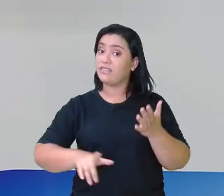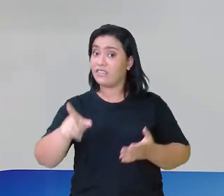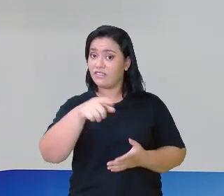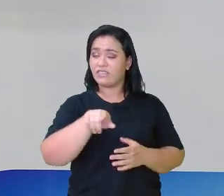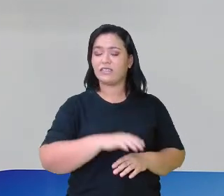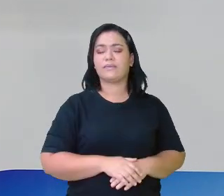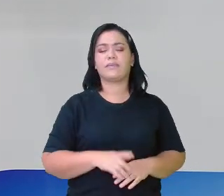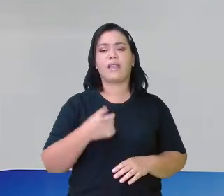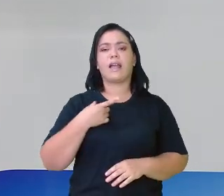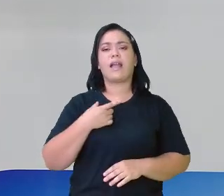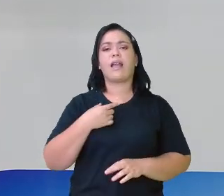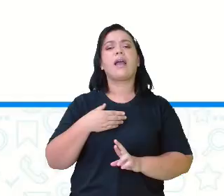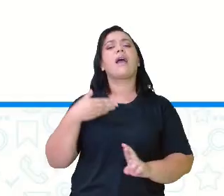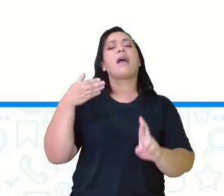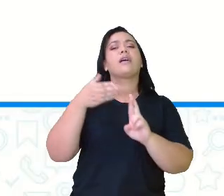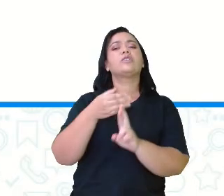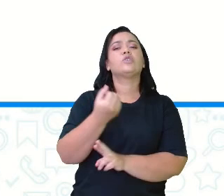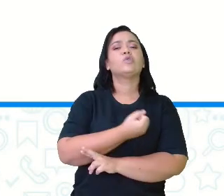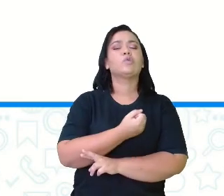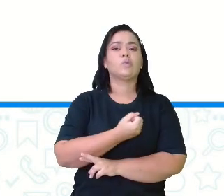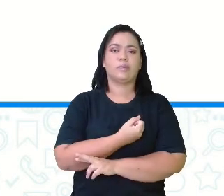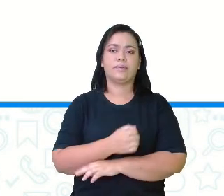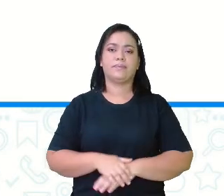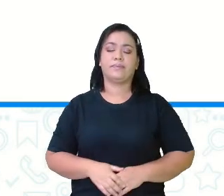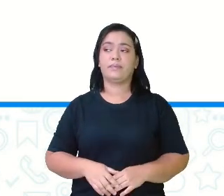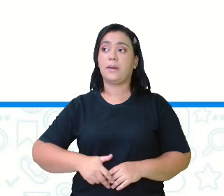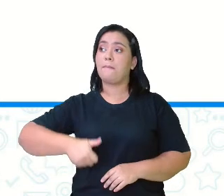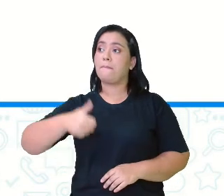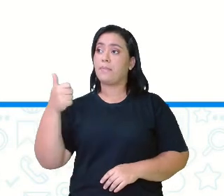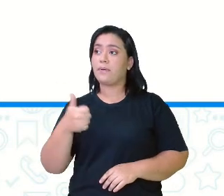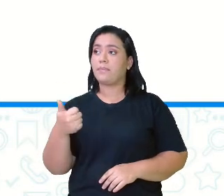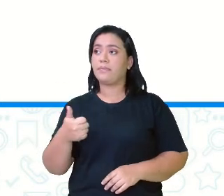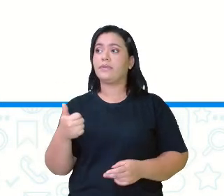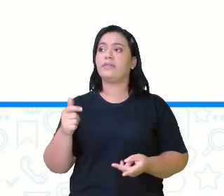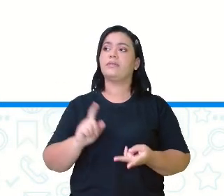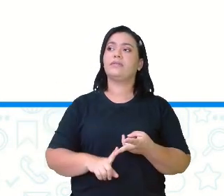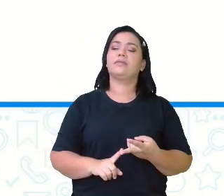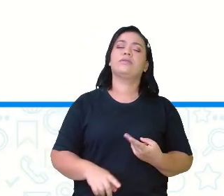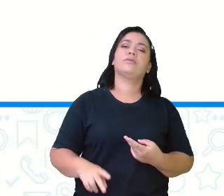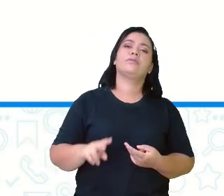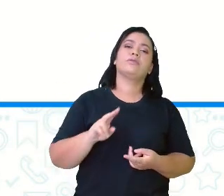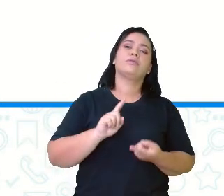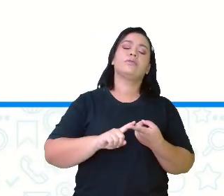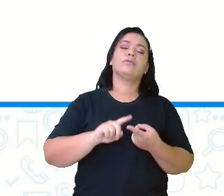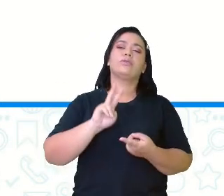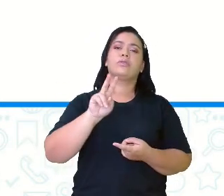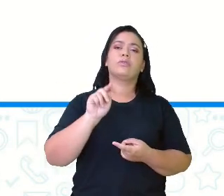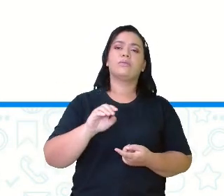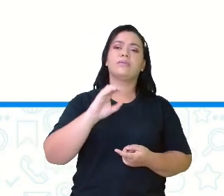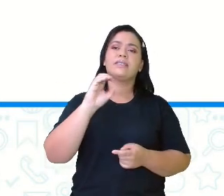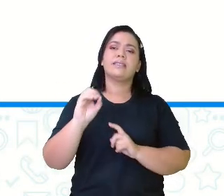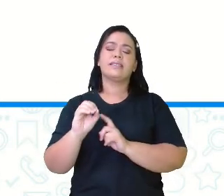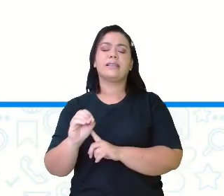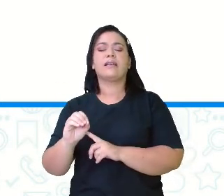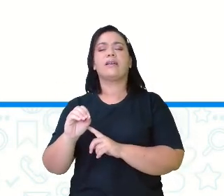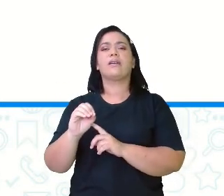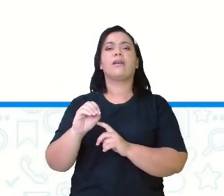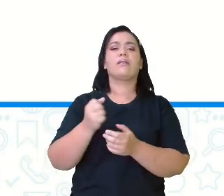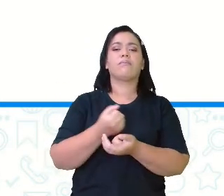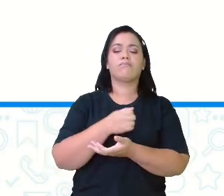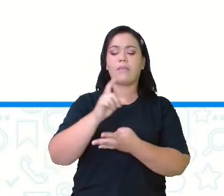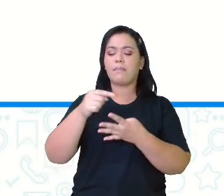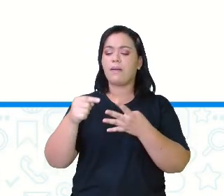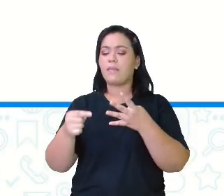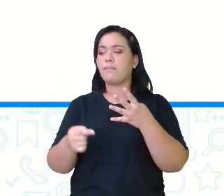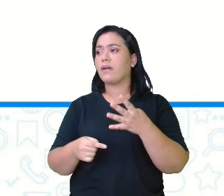vai representar os numerais formados, ó. Primeiro número por 2 dezenas de milhar, 0 unidade de milhar, 7 centenas e